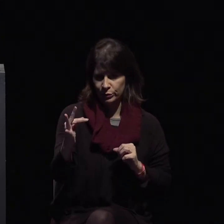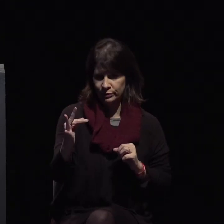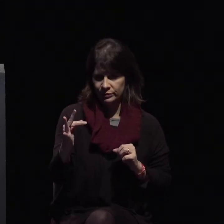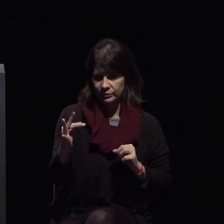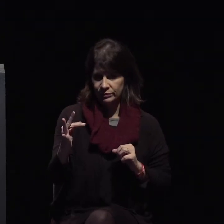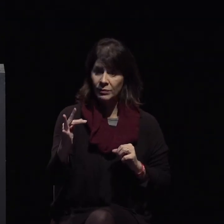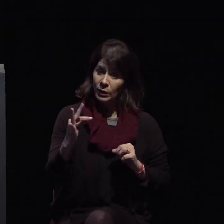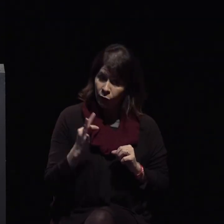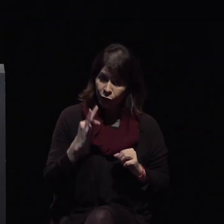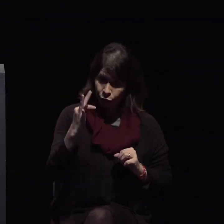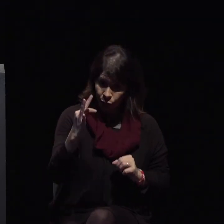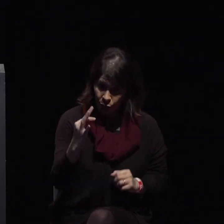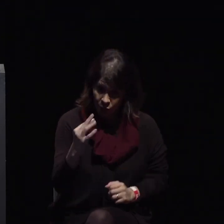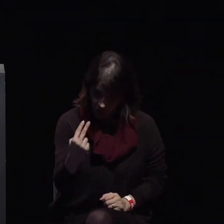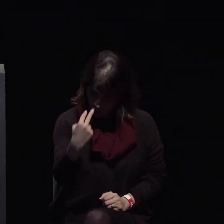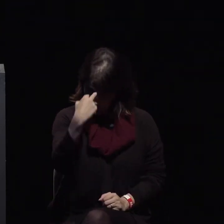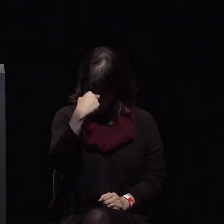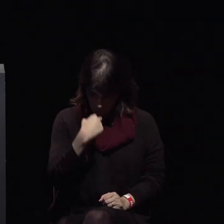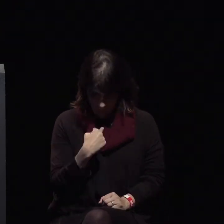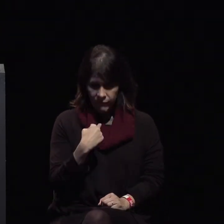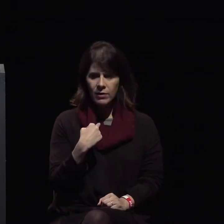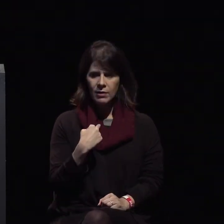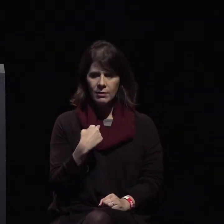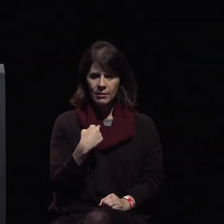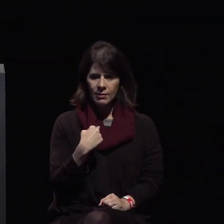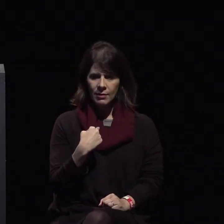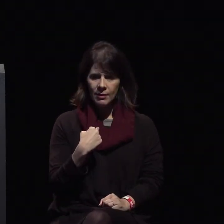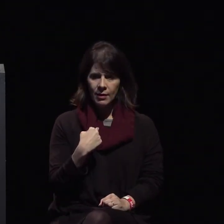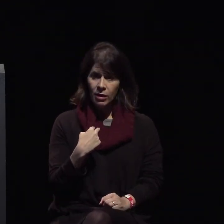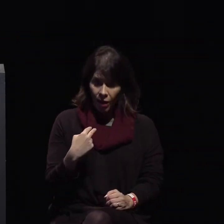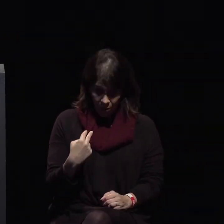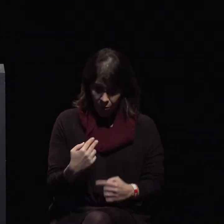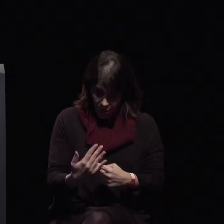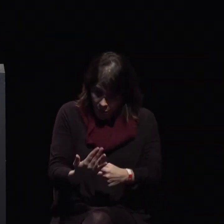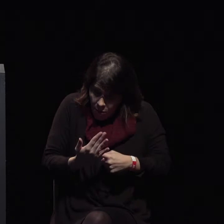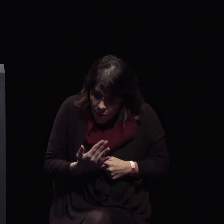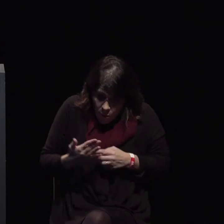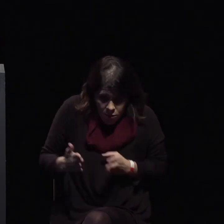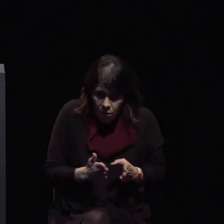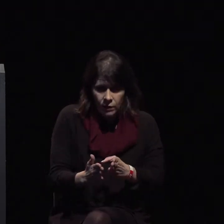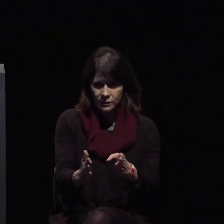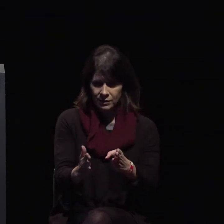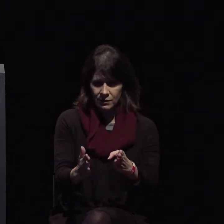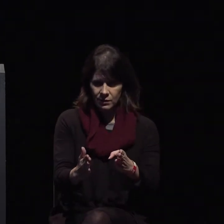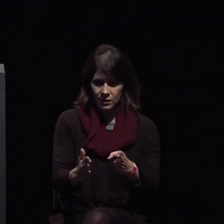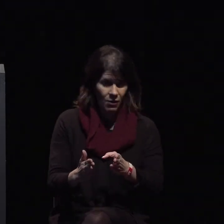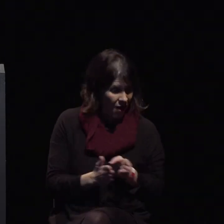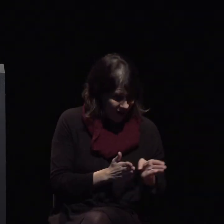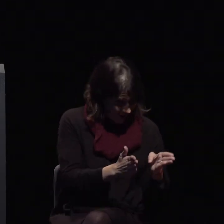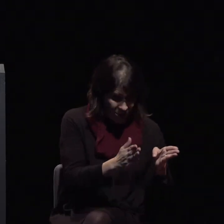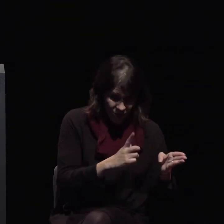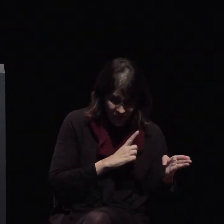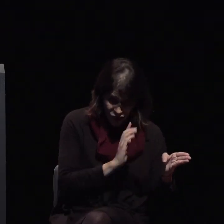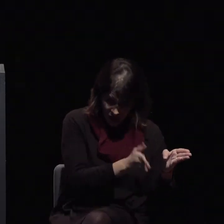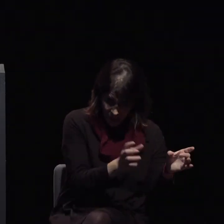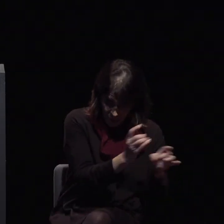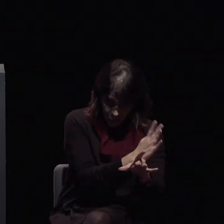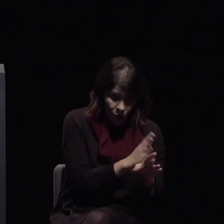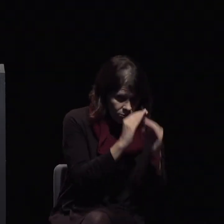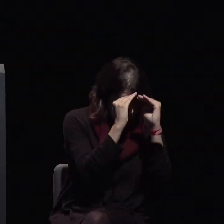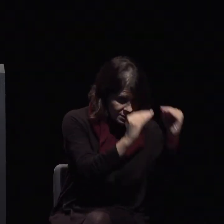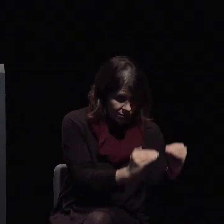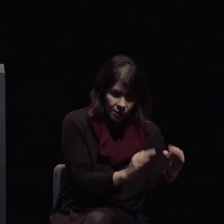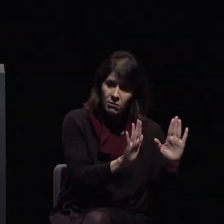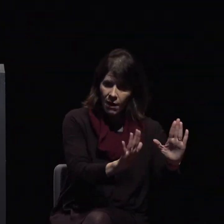visibilidade. Um futuro que nos aponte caminho e que a gente respeite os caminhos traçados, mas tenha liberdade no